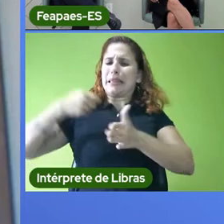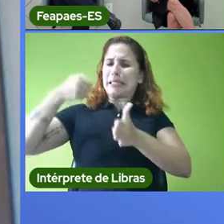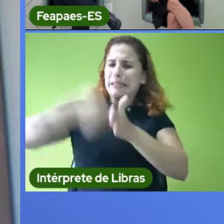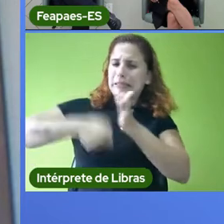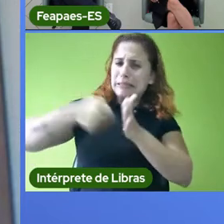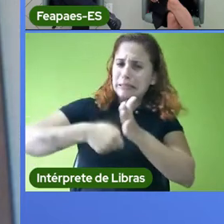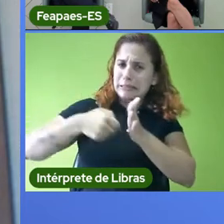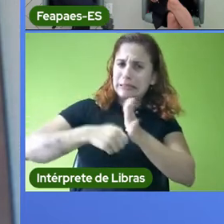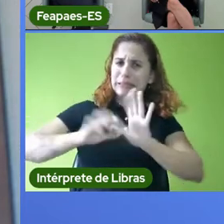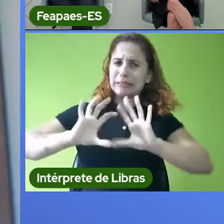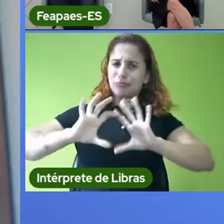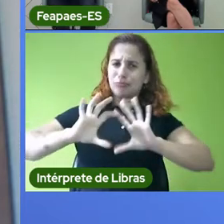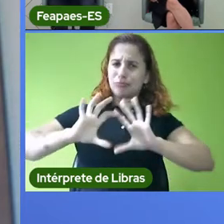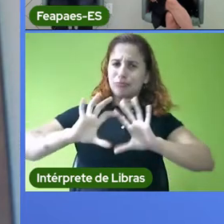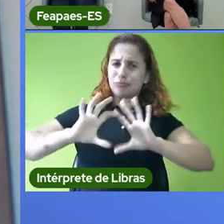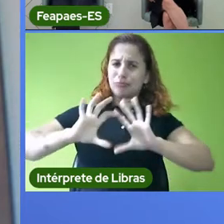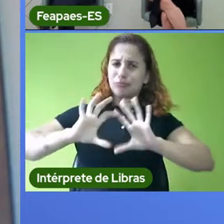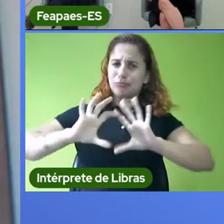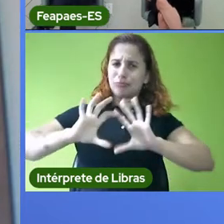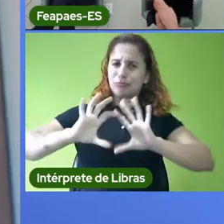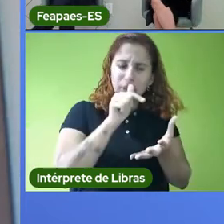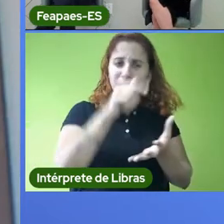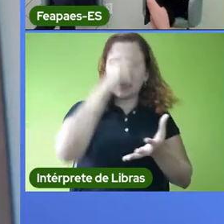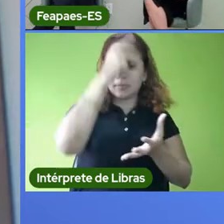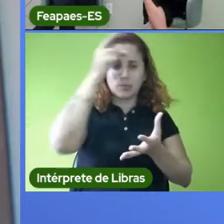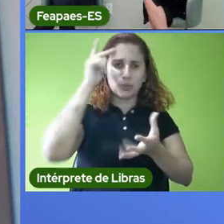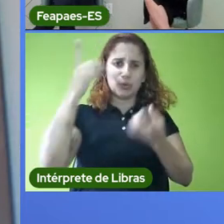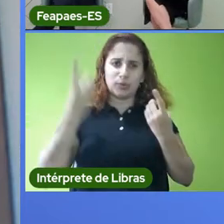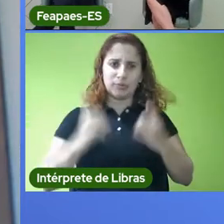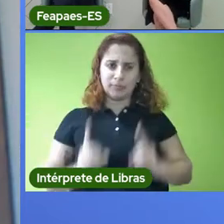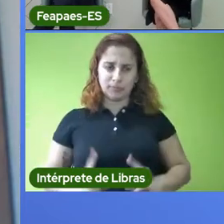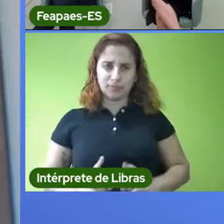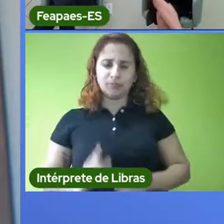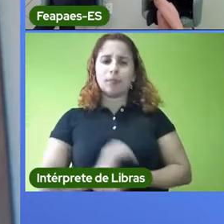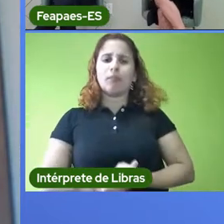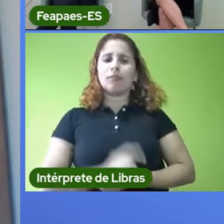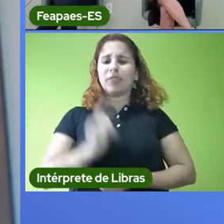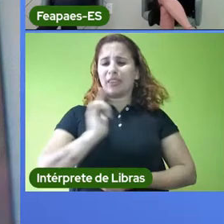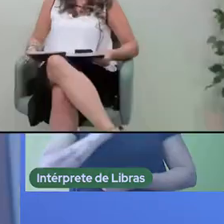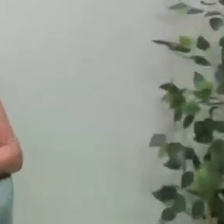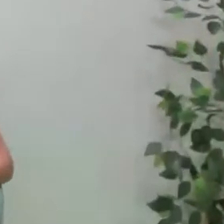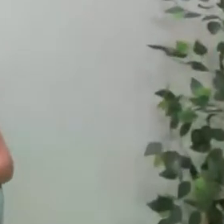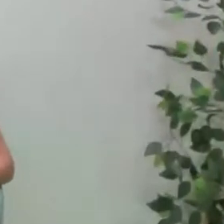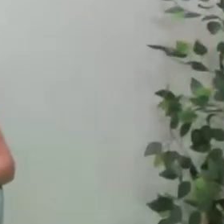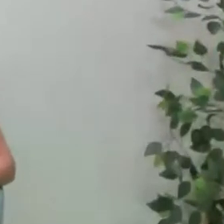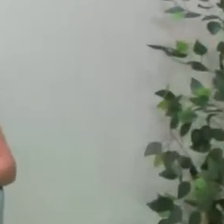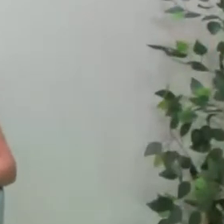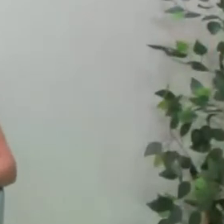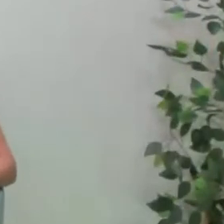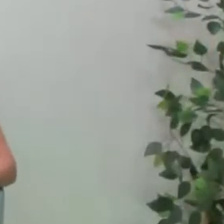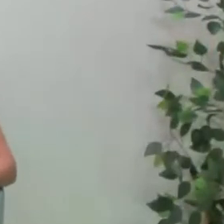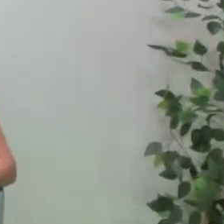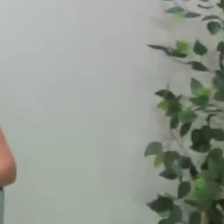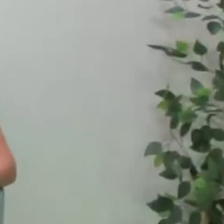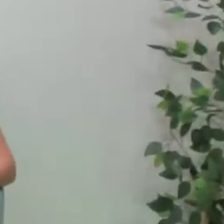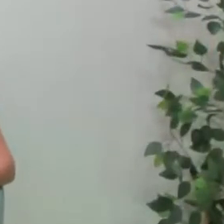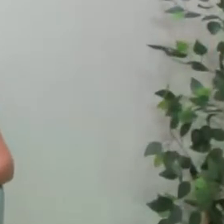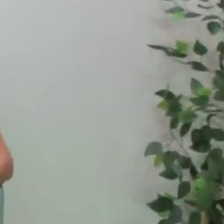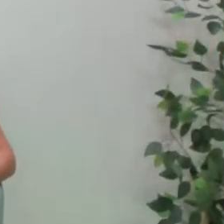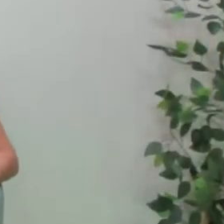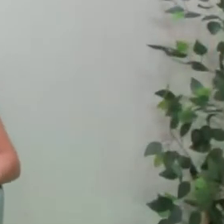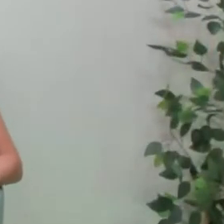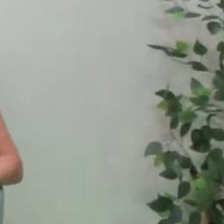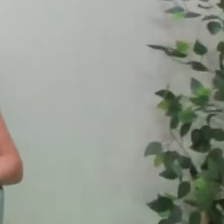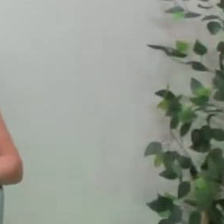com que elas tenham uma inserção na sociedade do ponto de vista das suas seguranças sociais, do acesso aos seus direitos.